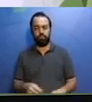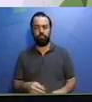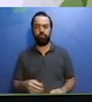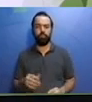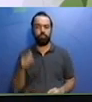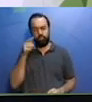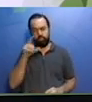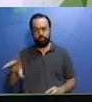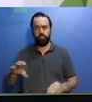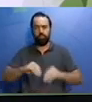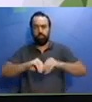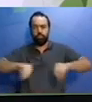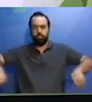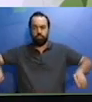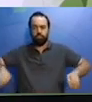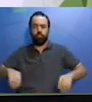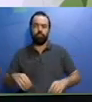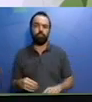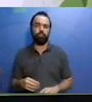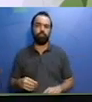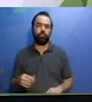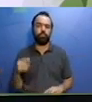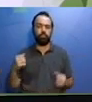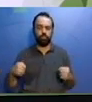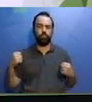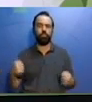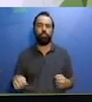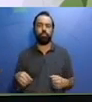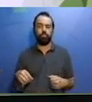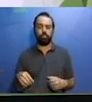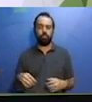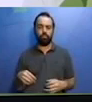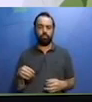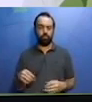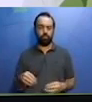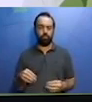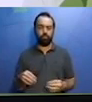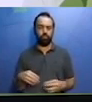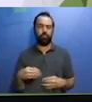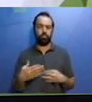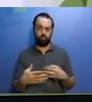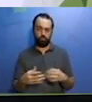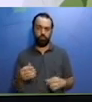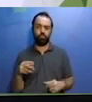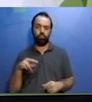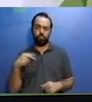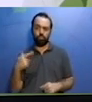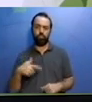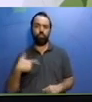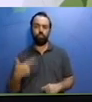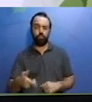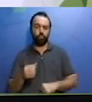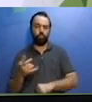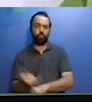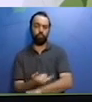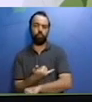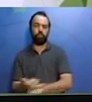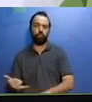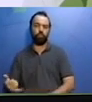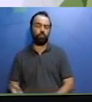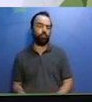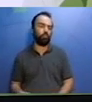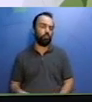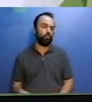o componente. Então, ela requer obrigatoriamente uma técnica complementar. Então, esse tipo